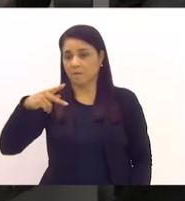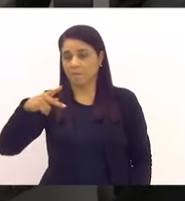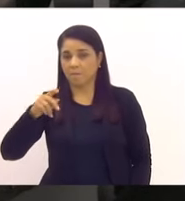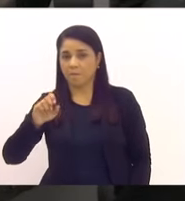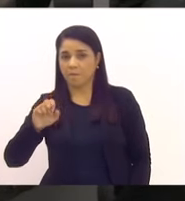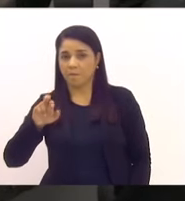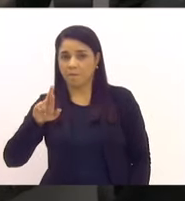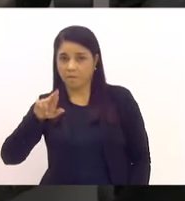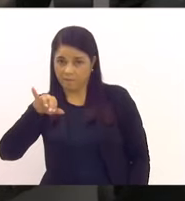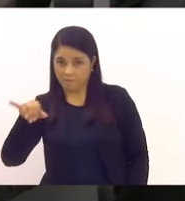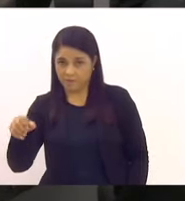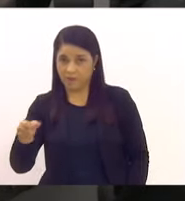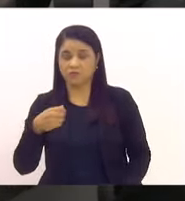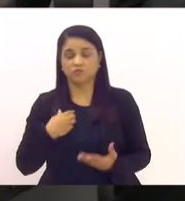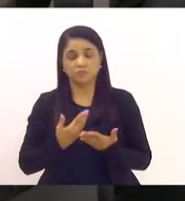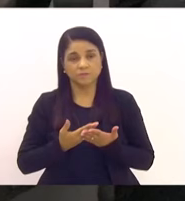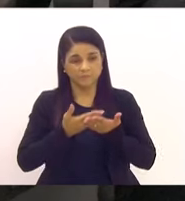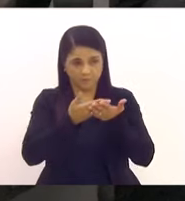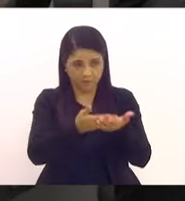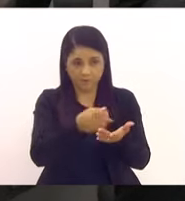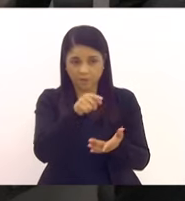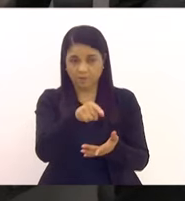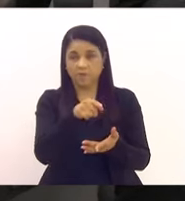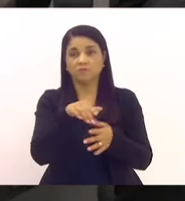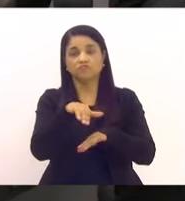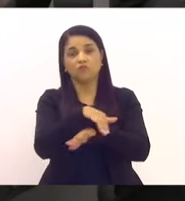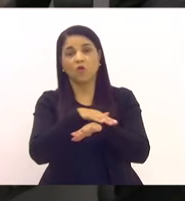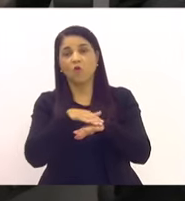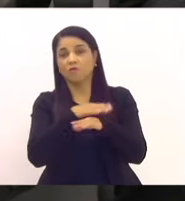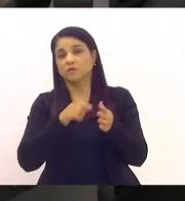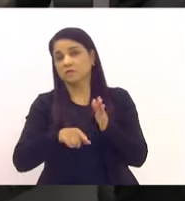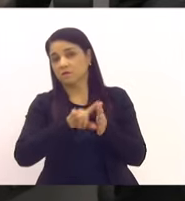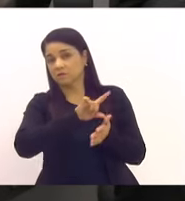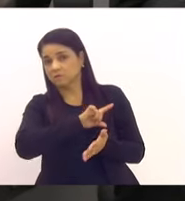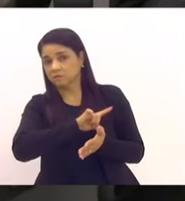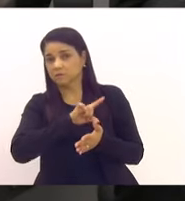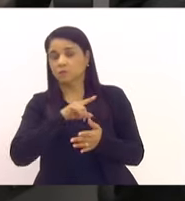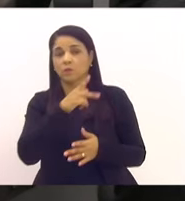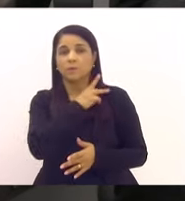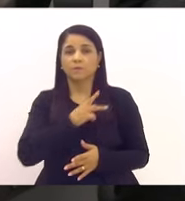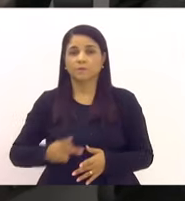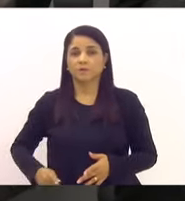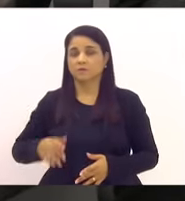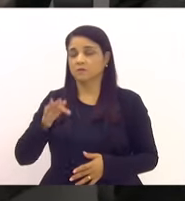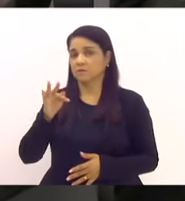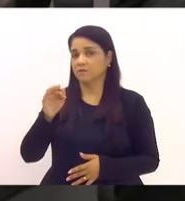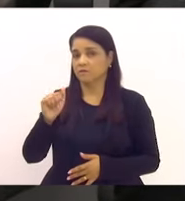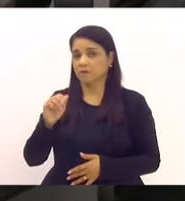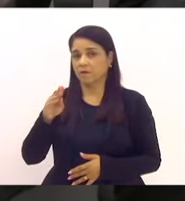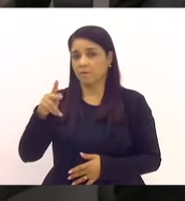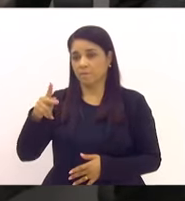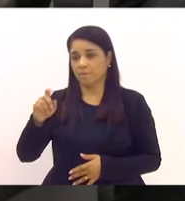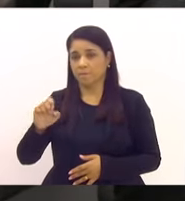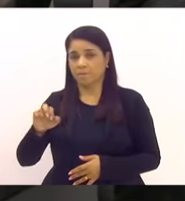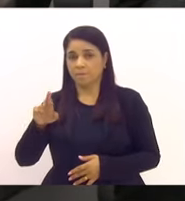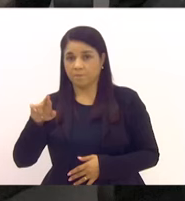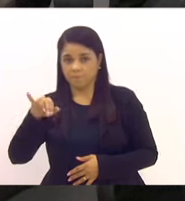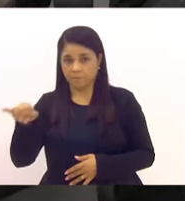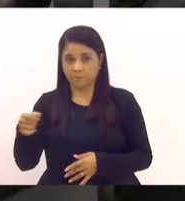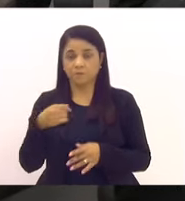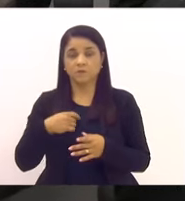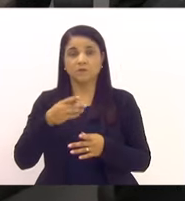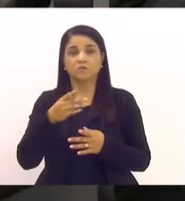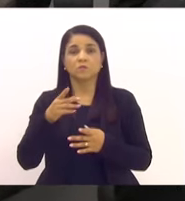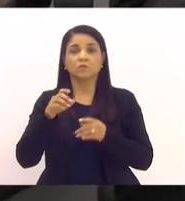mandar para o WhatsApp, Eu já havia conversado sobre ele com o presidente da FAPERD, com o secretário de Ensino